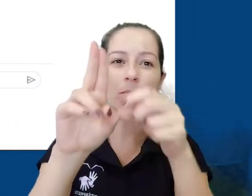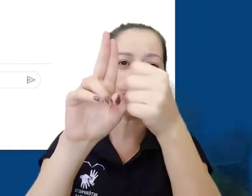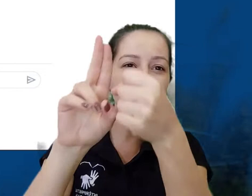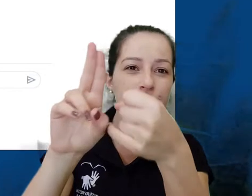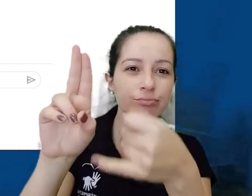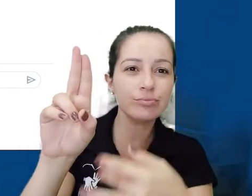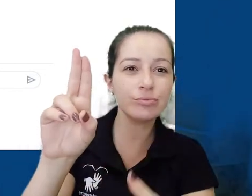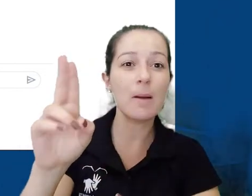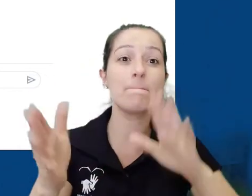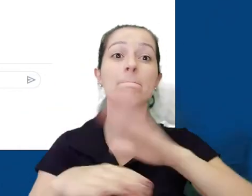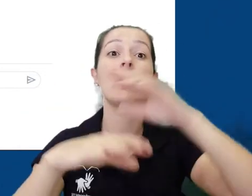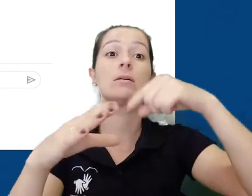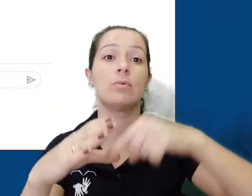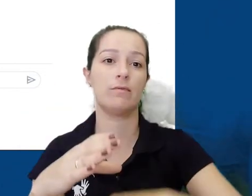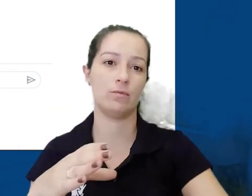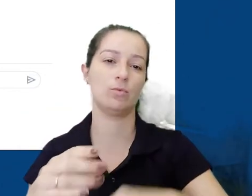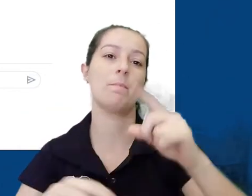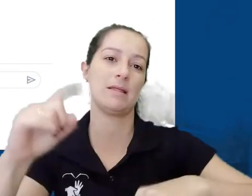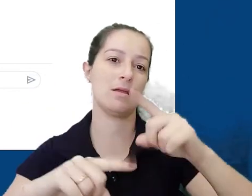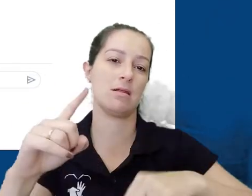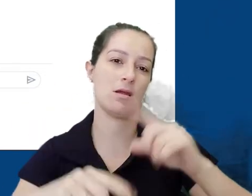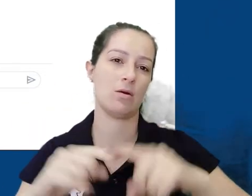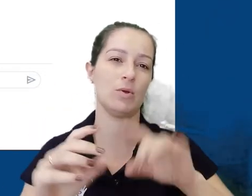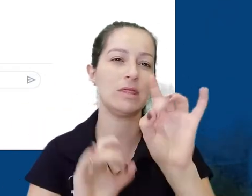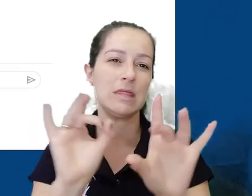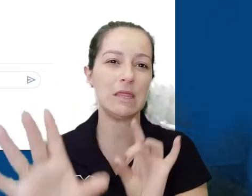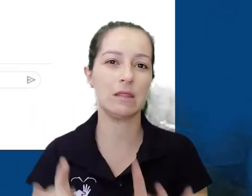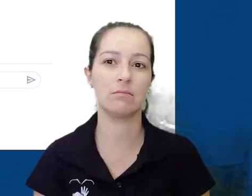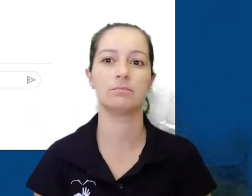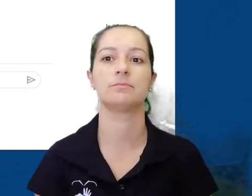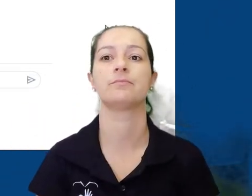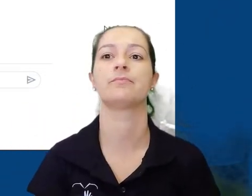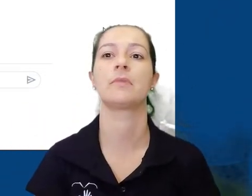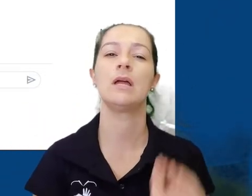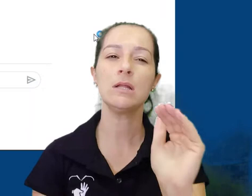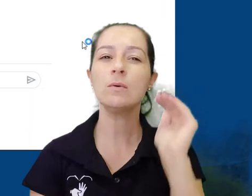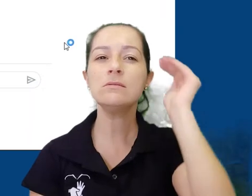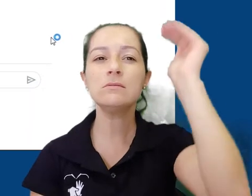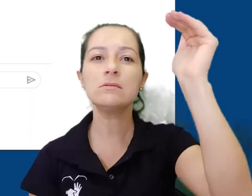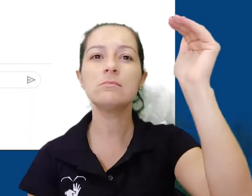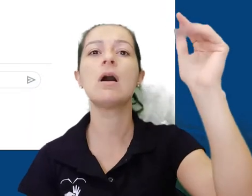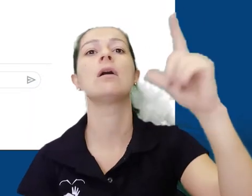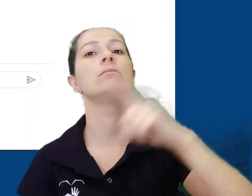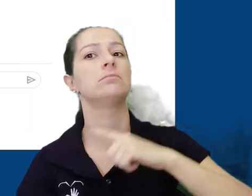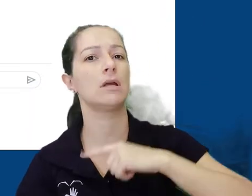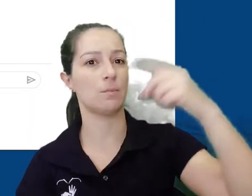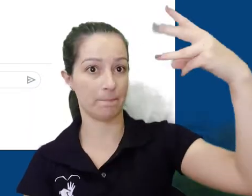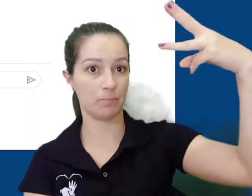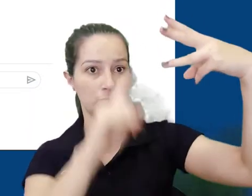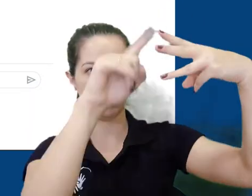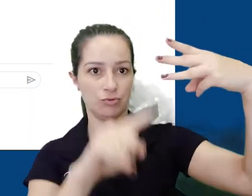que se clicarmos nos leva para o link apenas material com todos os seus detalhes no canto superior direito desta página